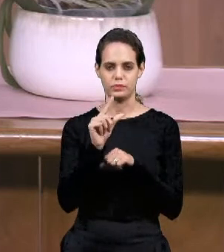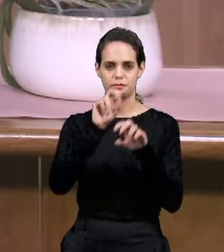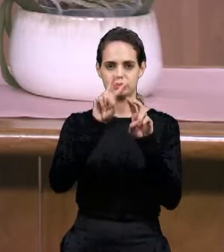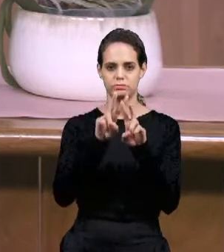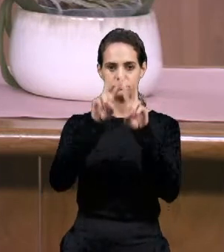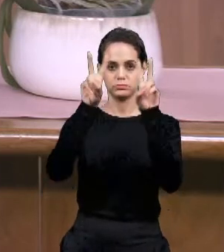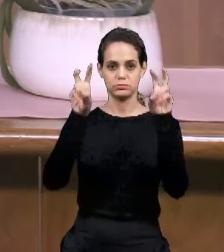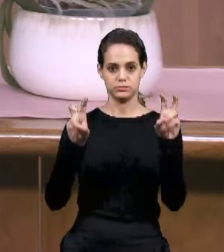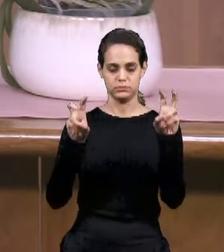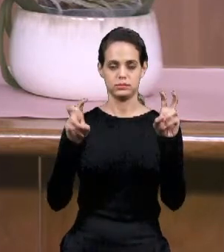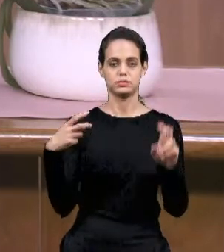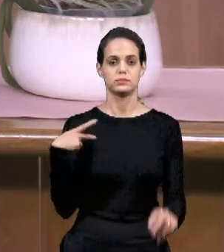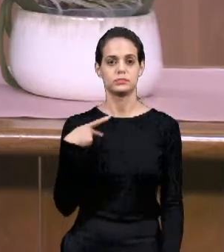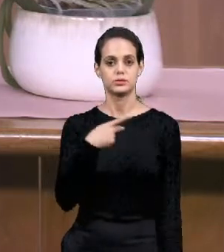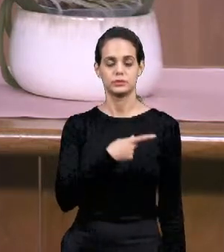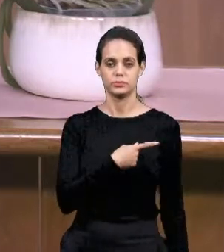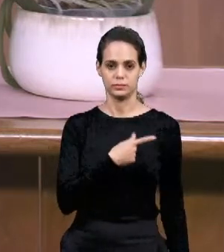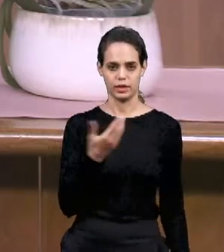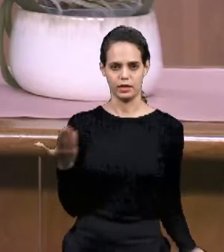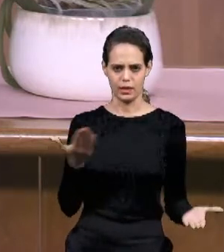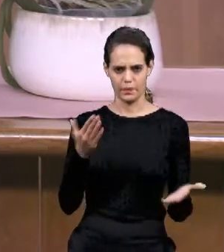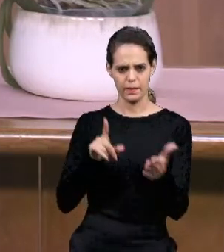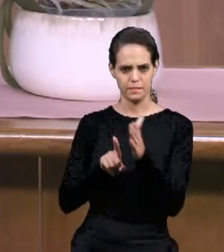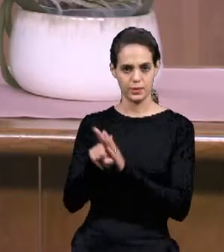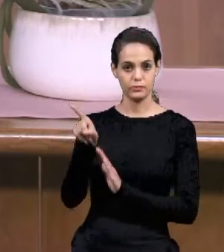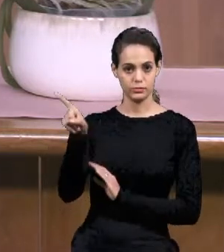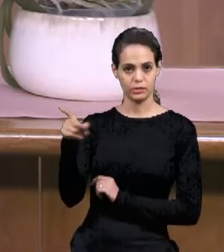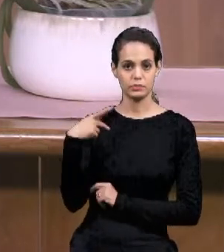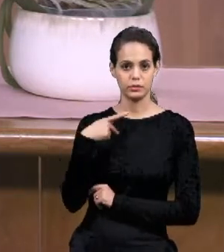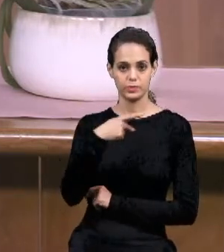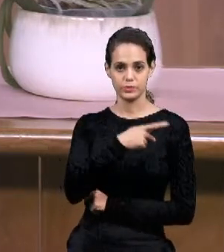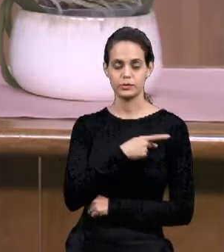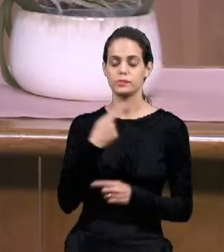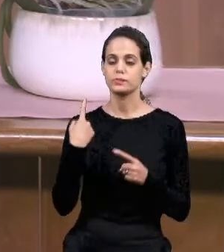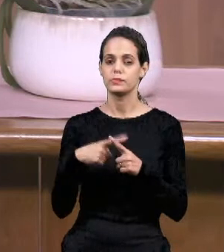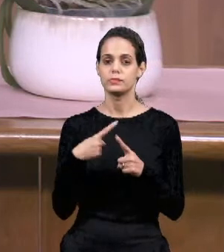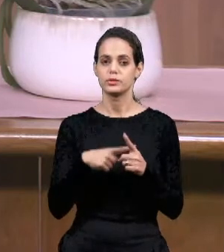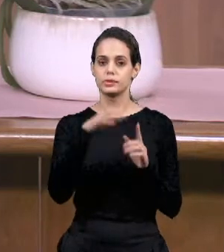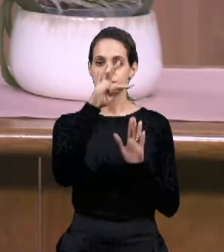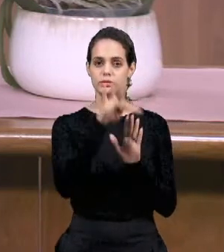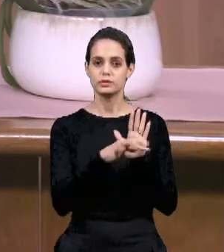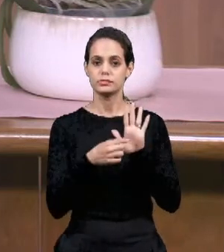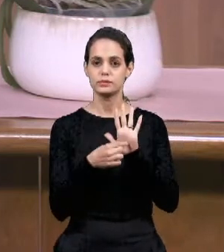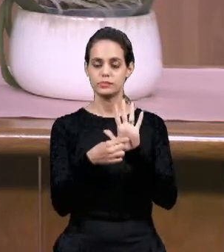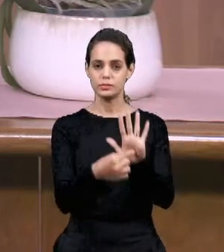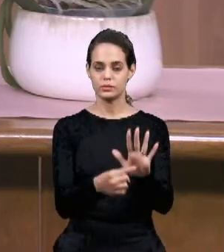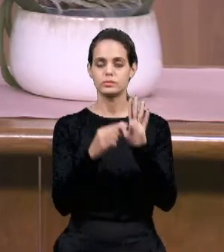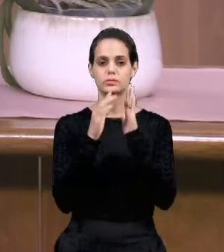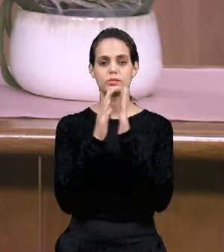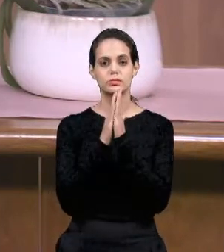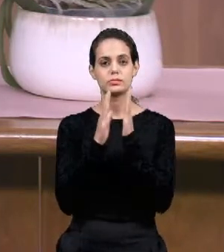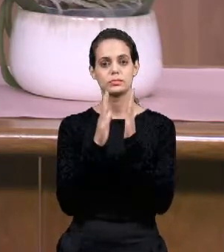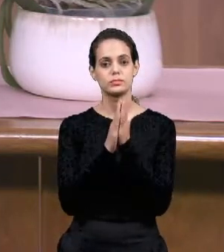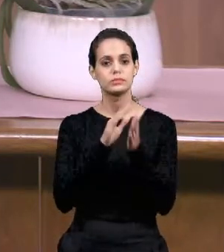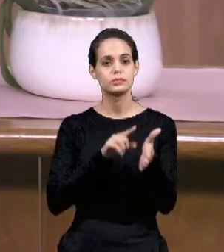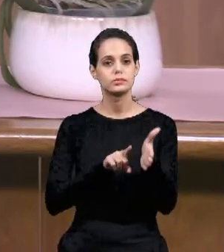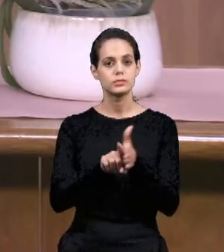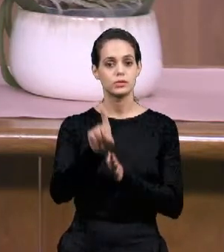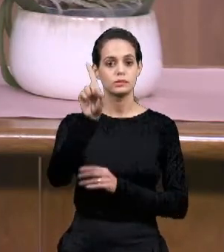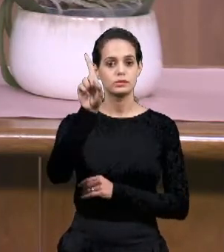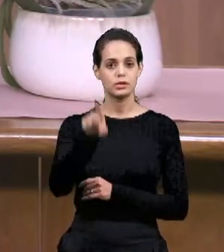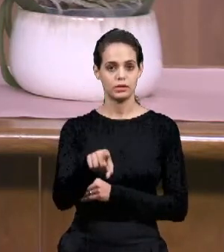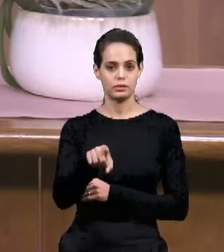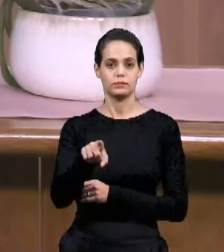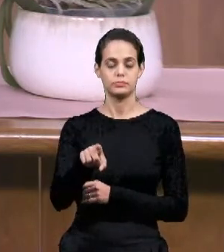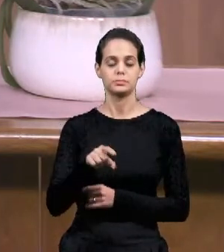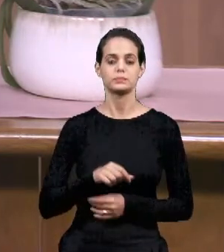passar para ele a seguinte pergunta, porque esse texto fala desta oração e a pergunta é